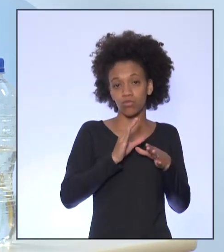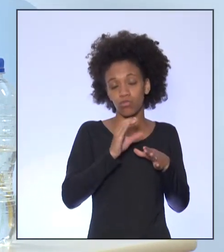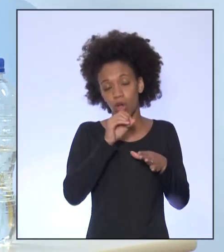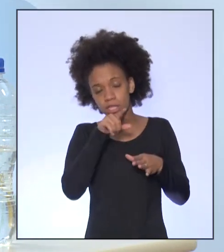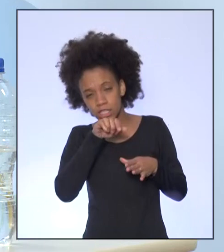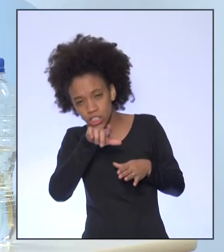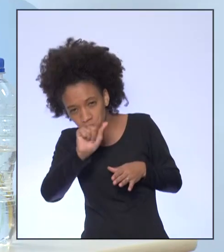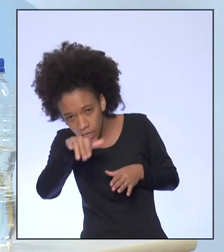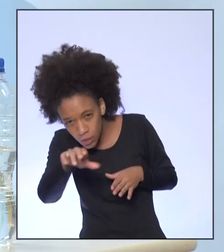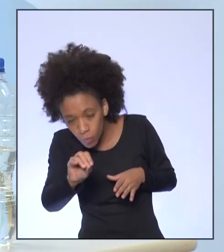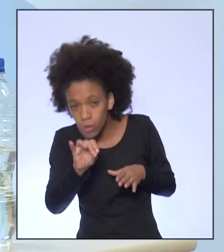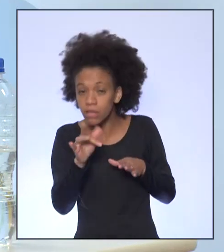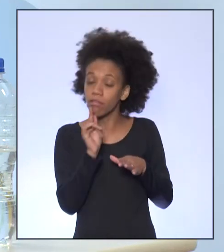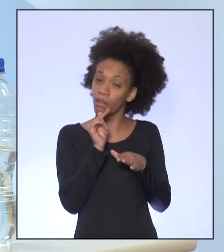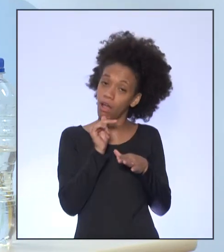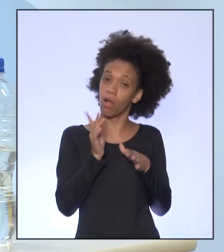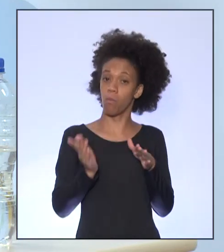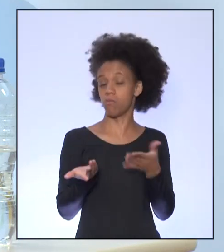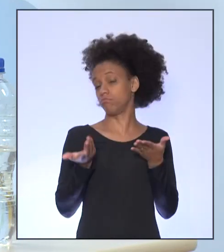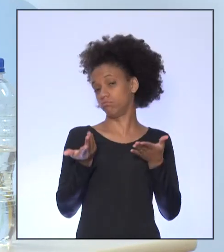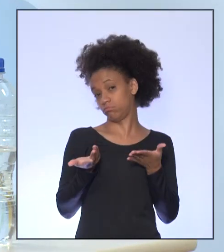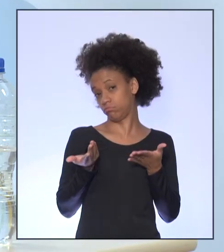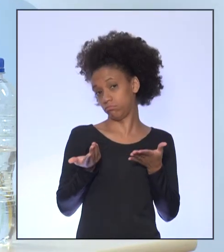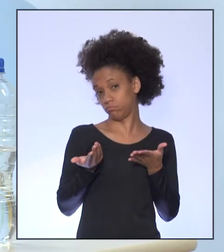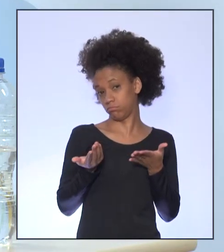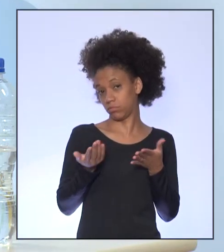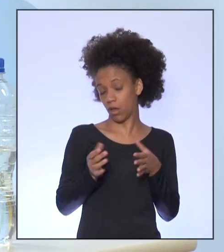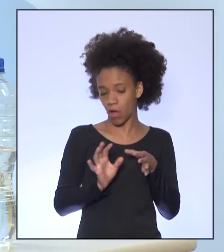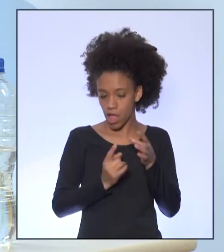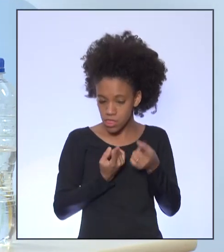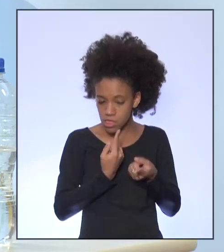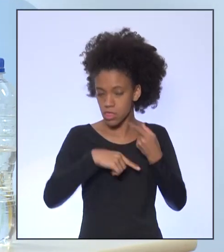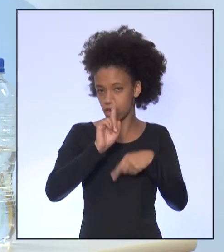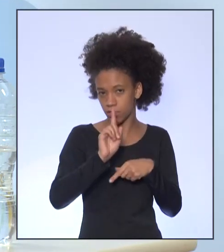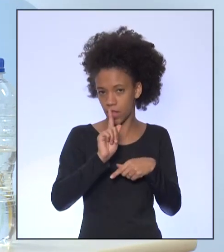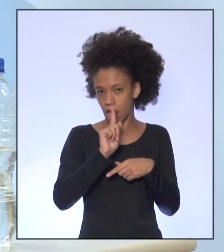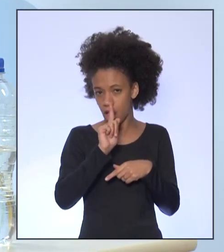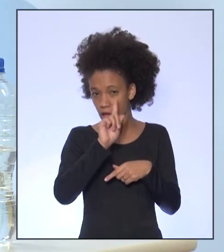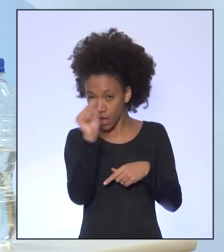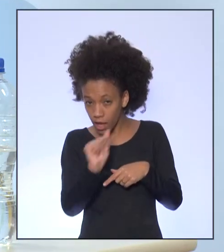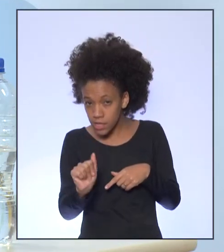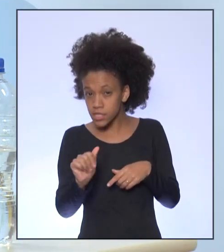e água. Então, a minha água oxigenada se transforma em gás